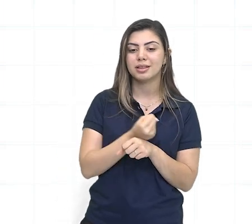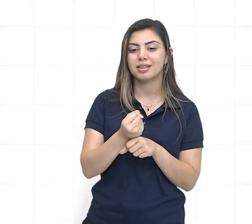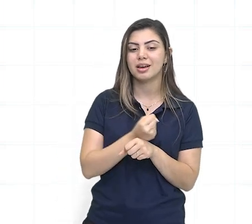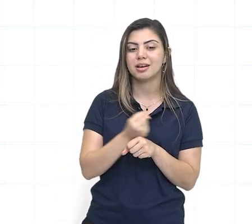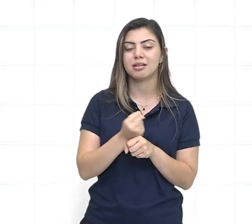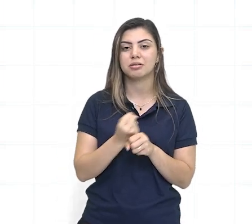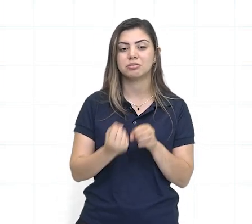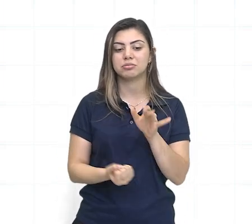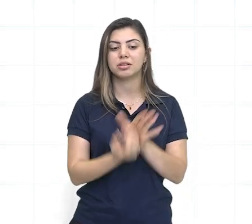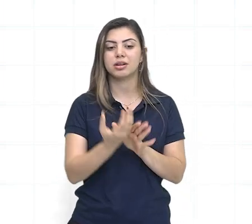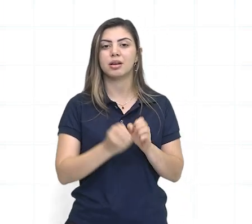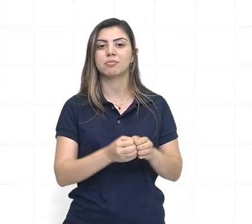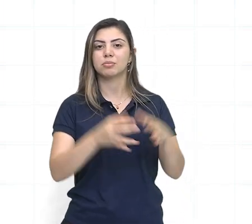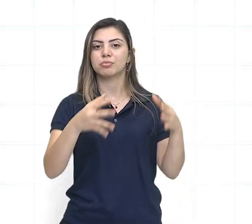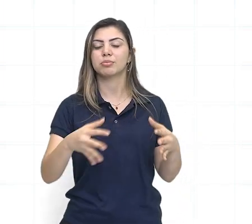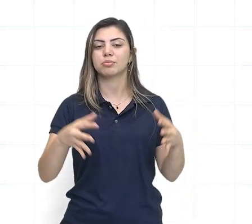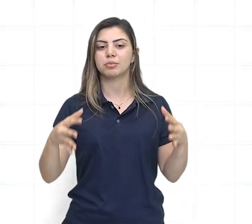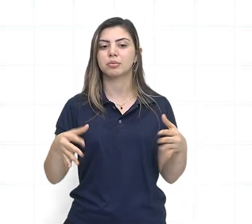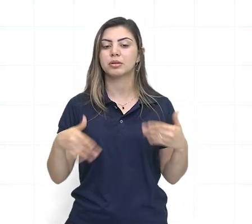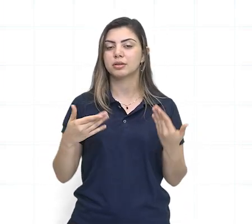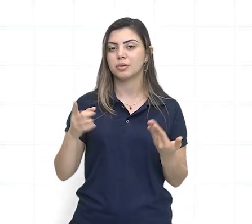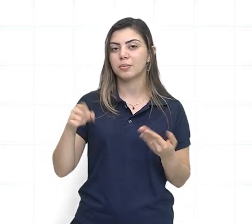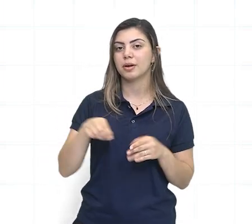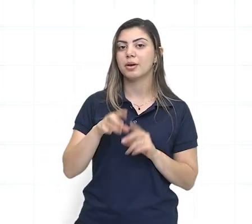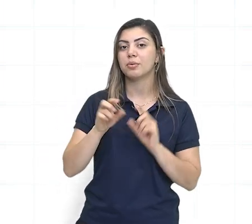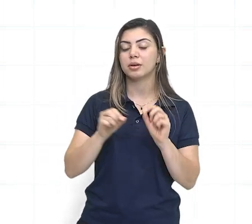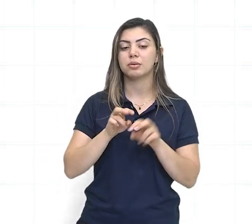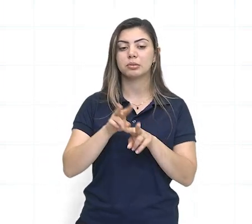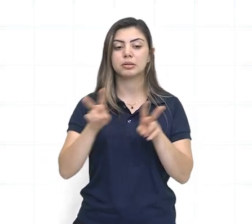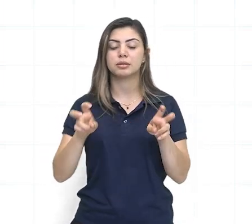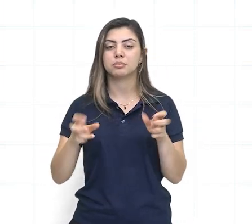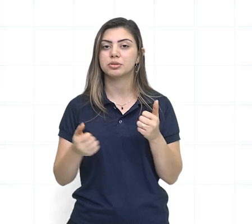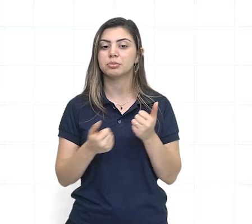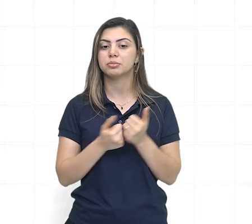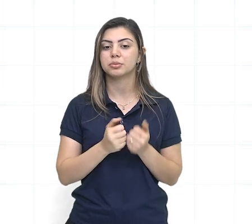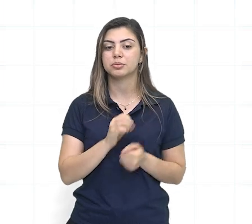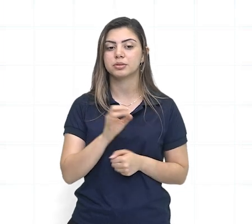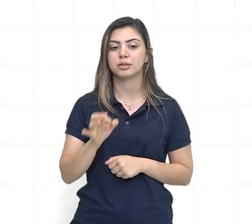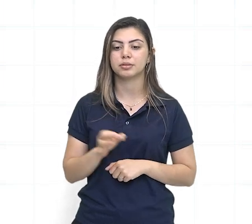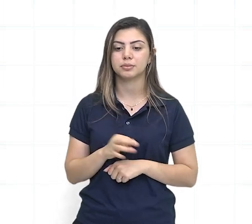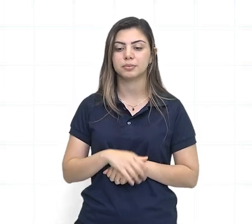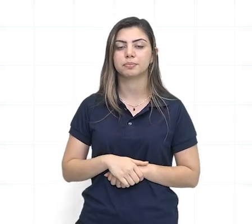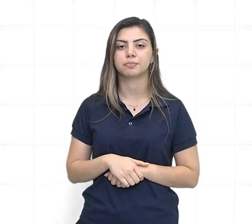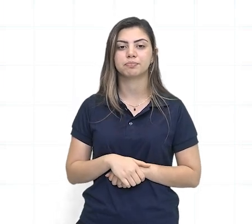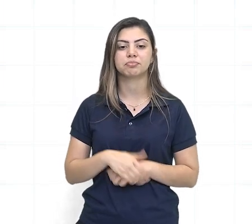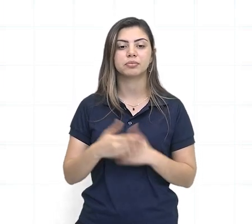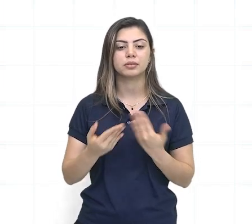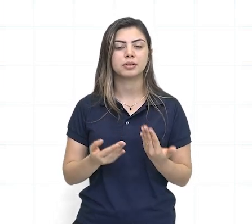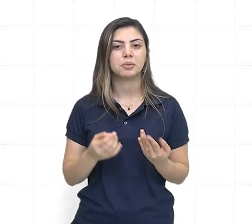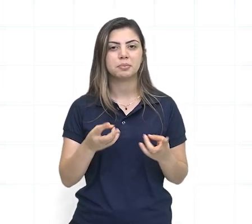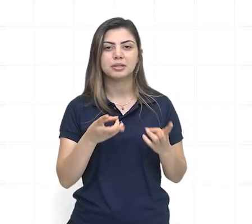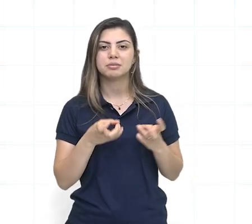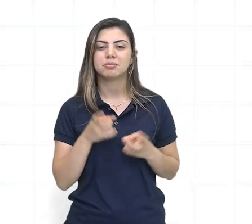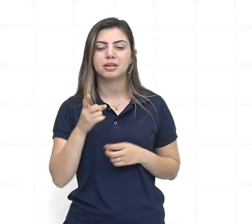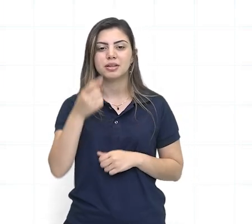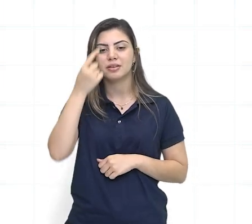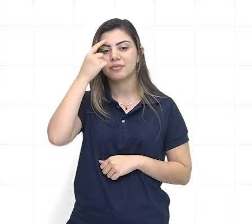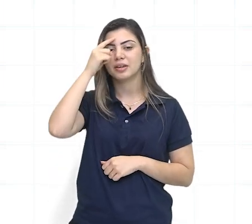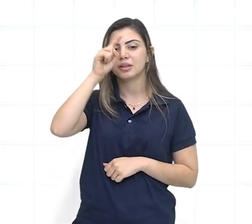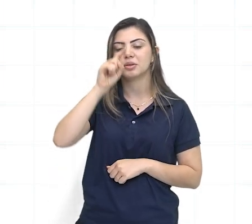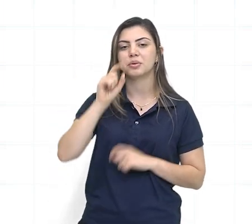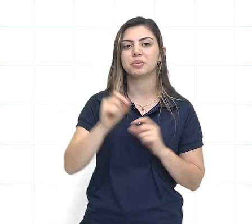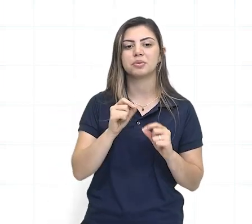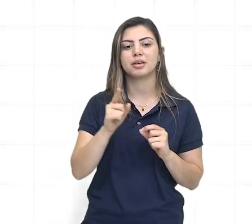da bomba atômica. Olha só, o tema foi este, né? Os 50 anos da criação. E foi criativo o título, Bomba